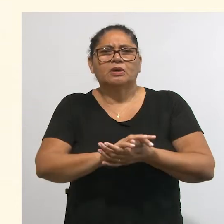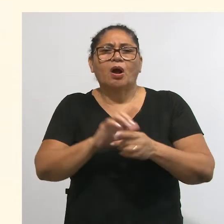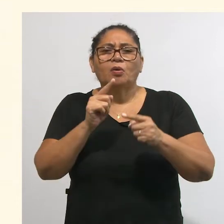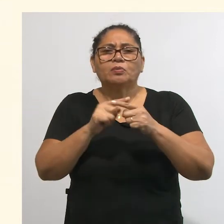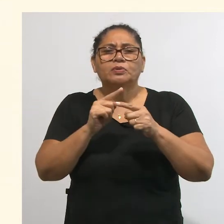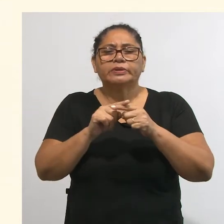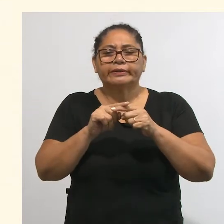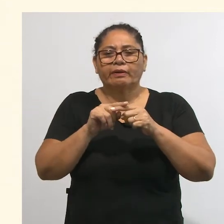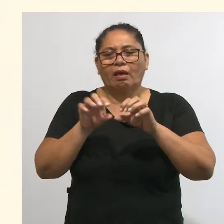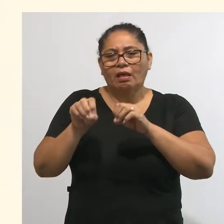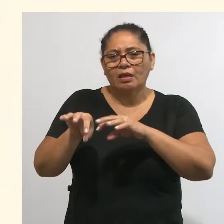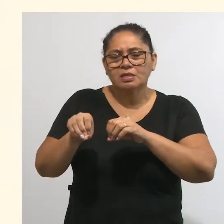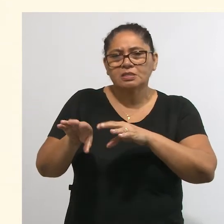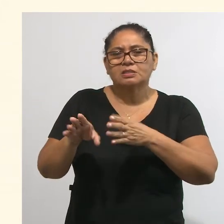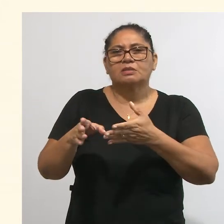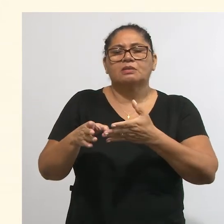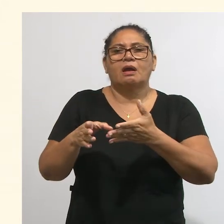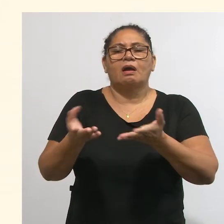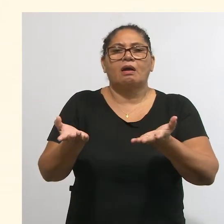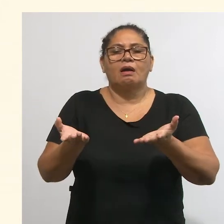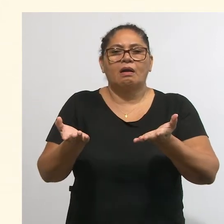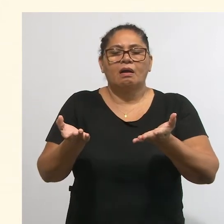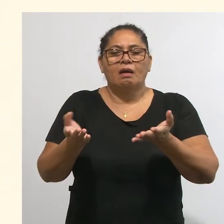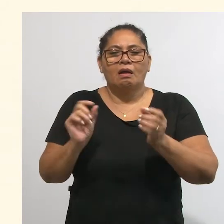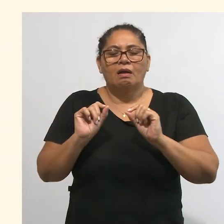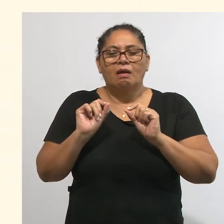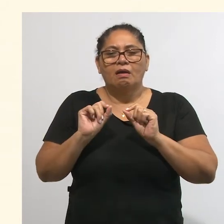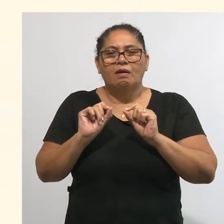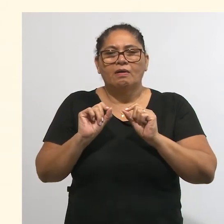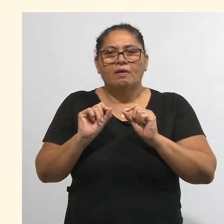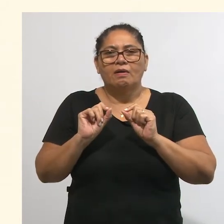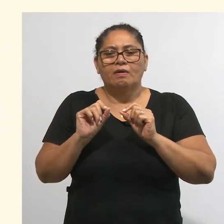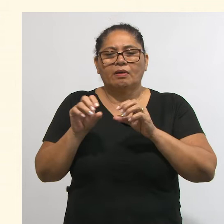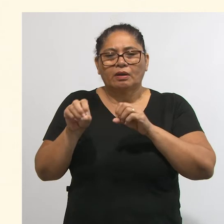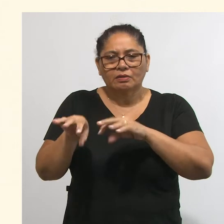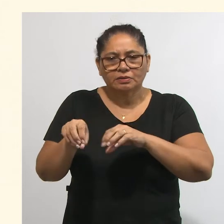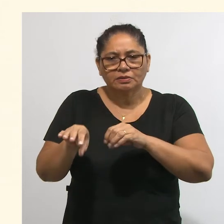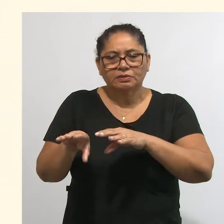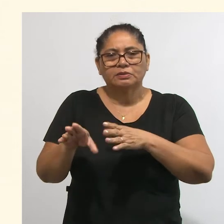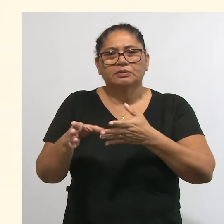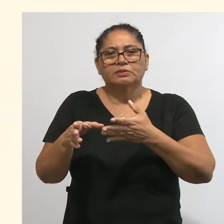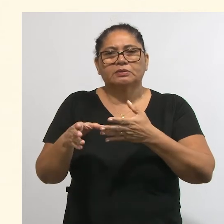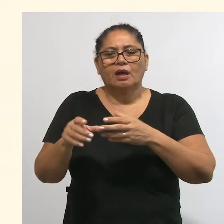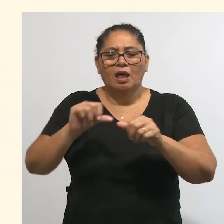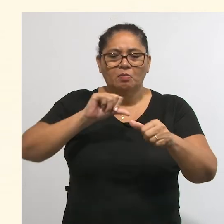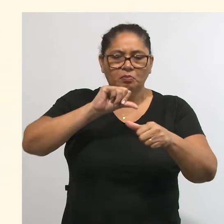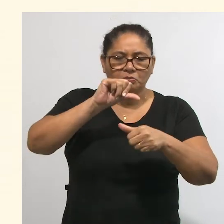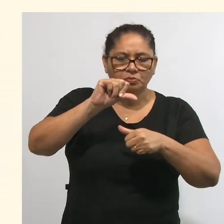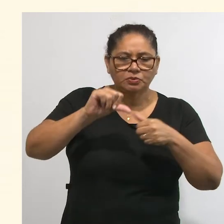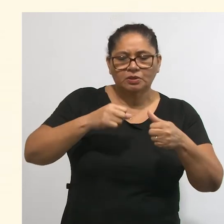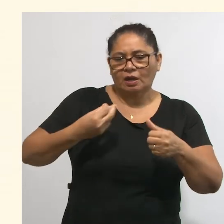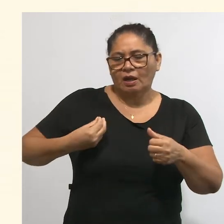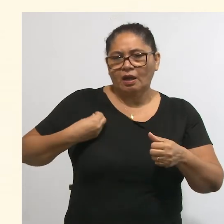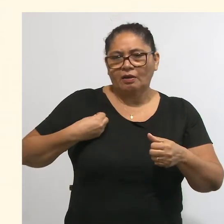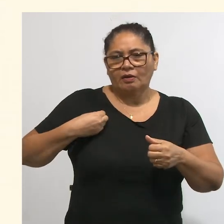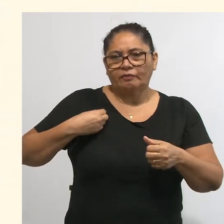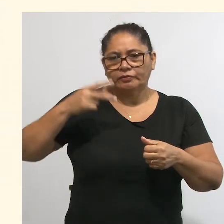porque alfabetizar é pautada na alfabetização, porque alfabetizar é